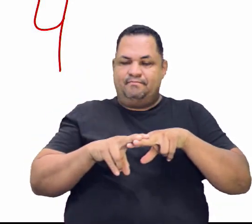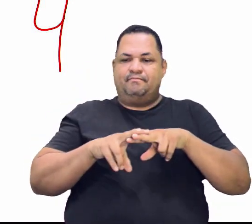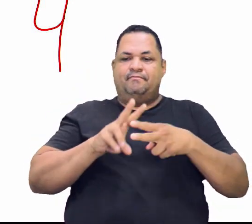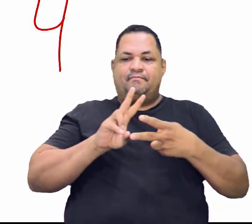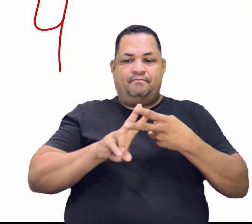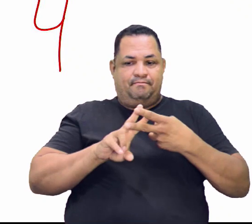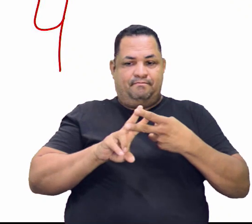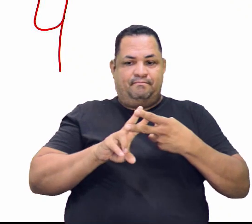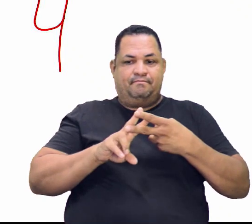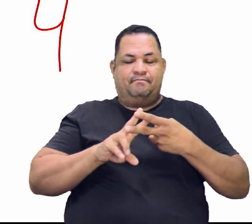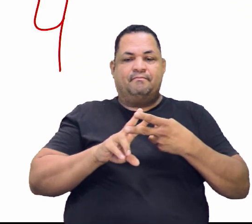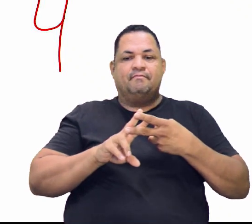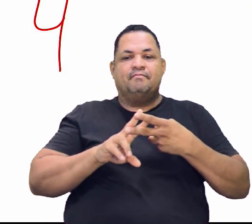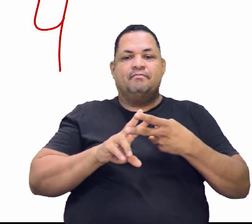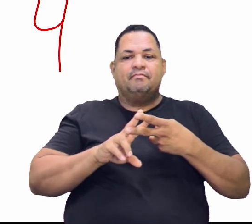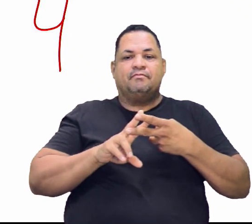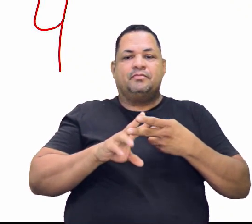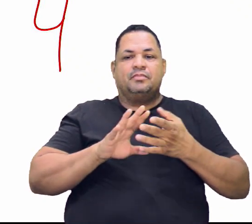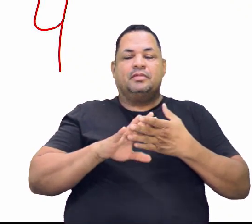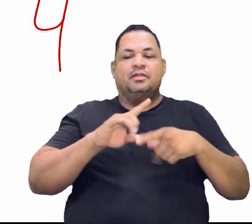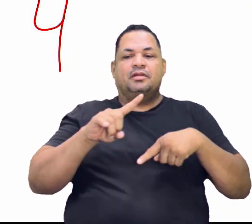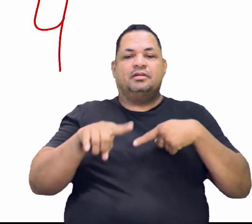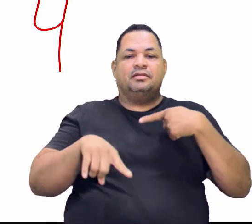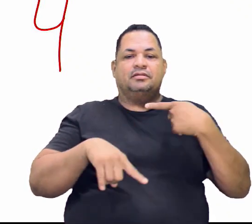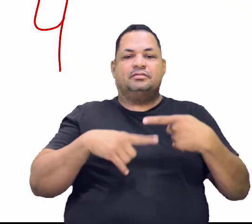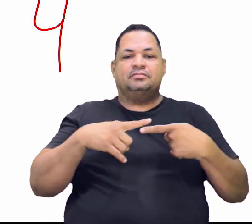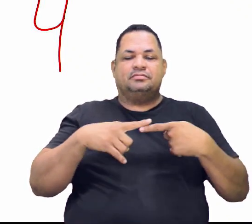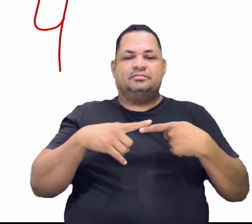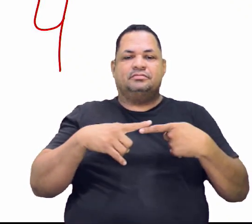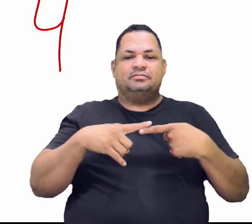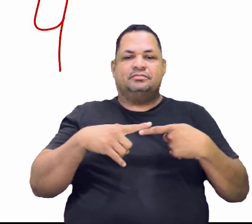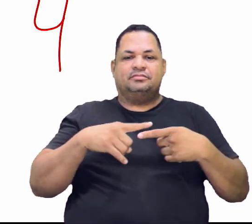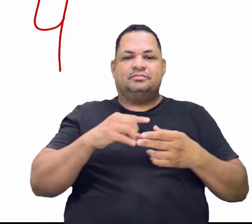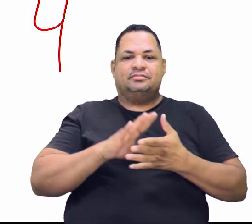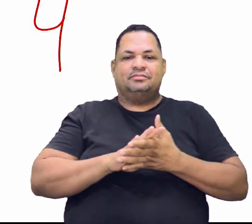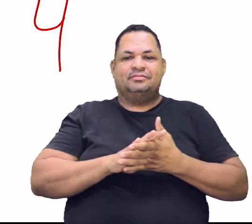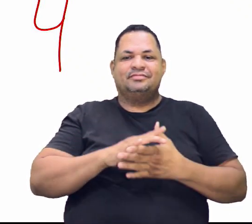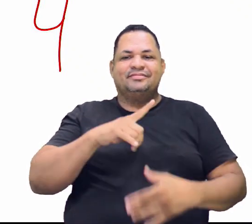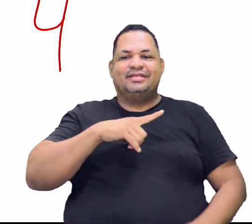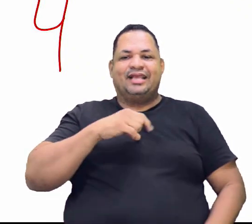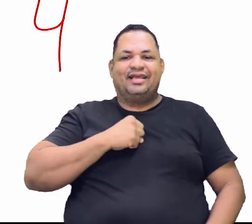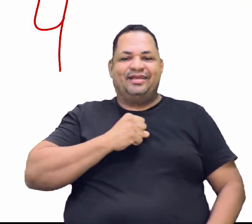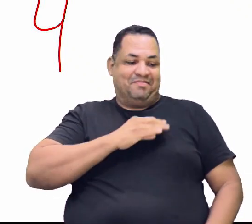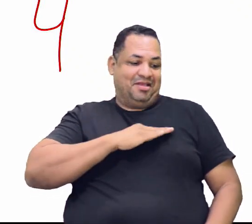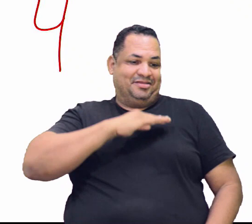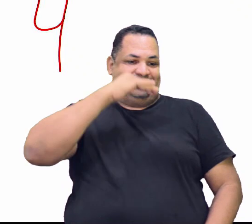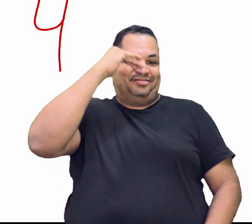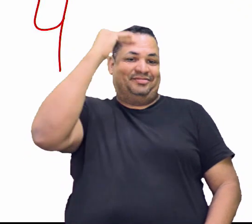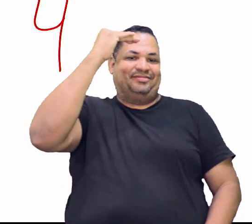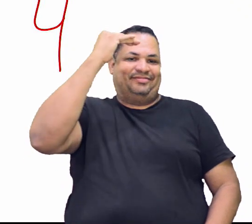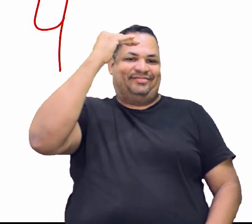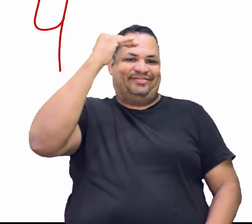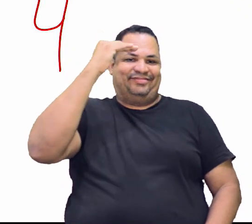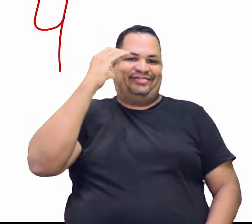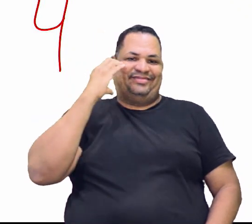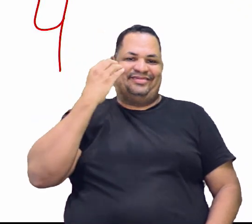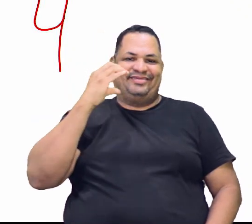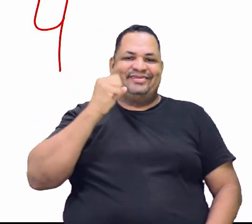Aí, de quebra dessa prisão, ele ganha uma patente de capitão. Tu